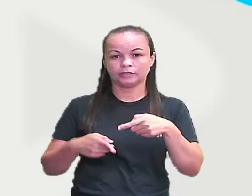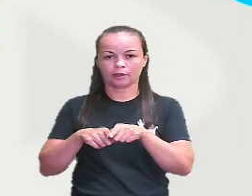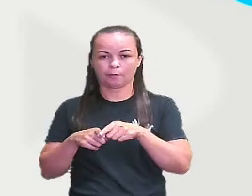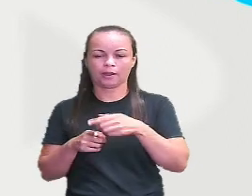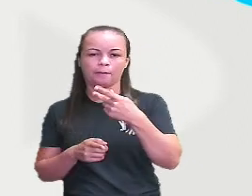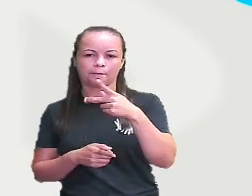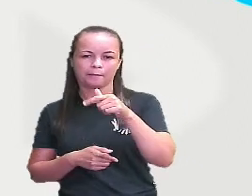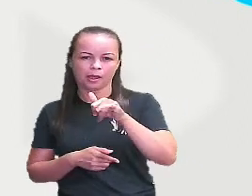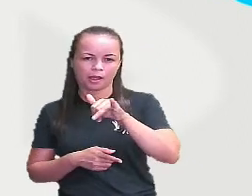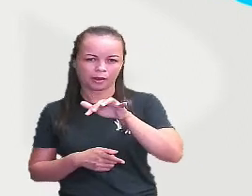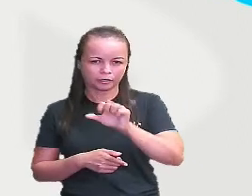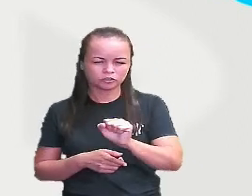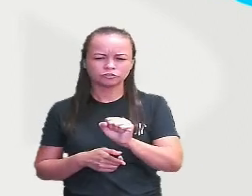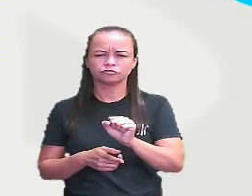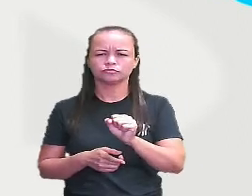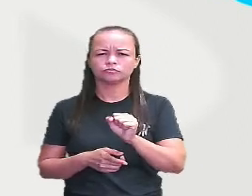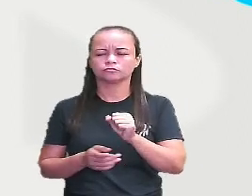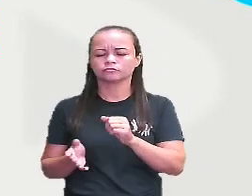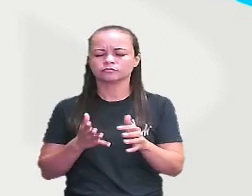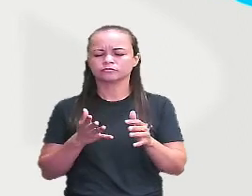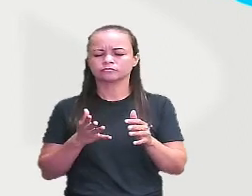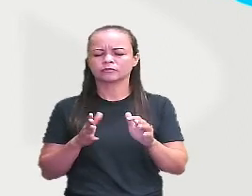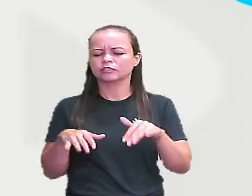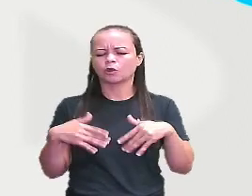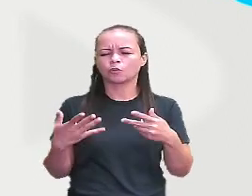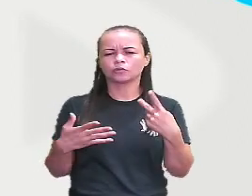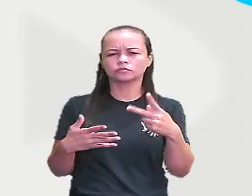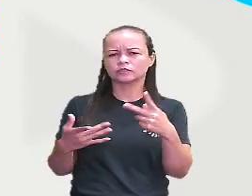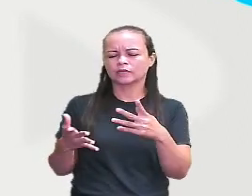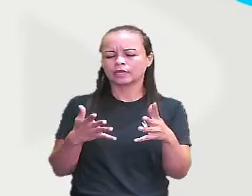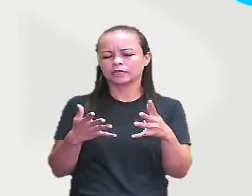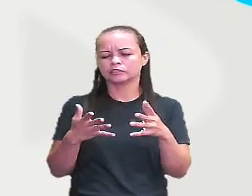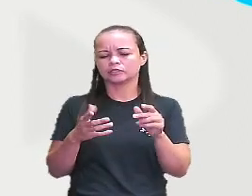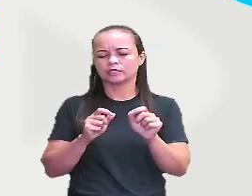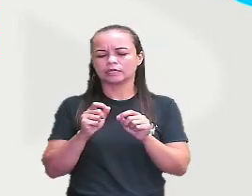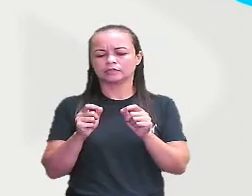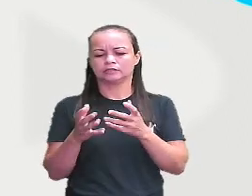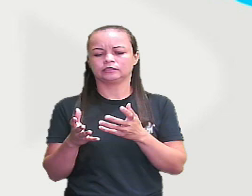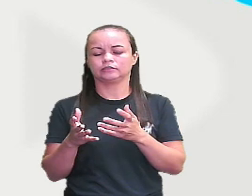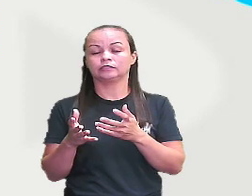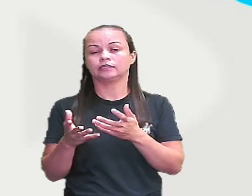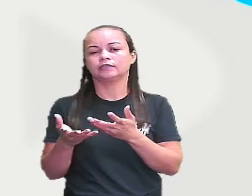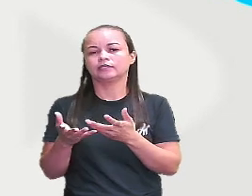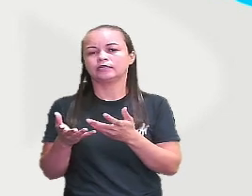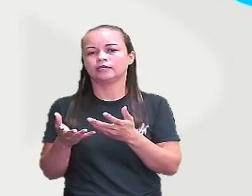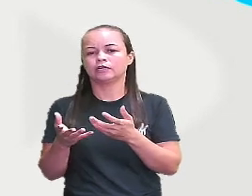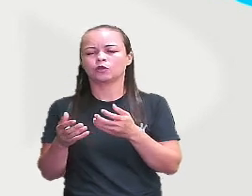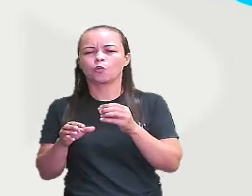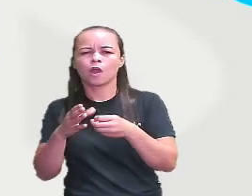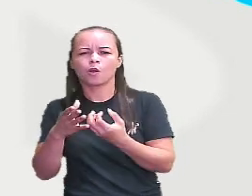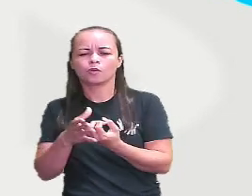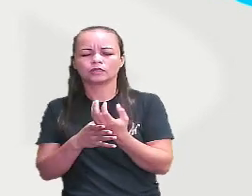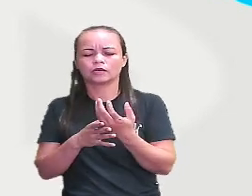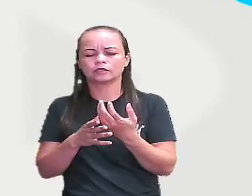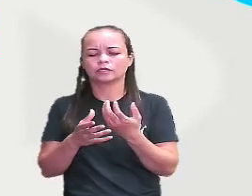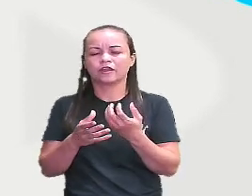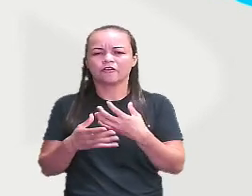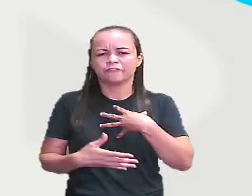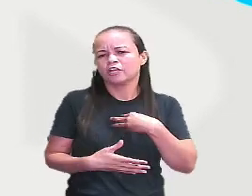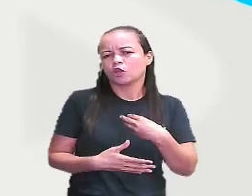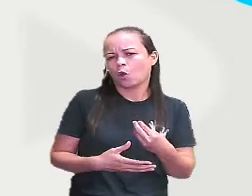delas não são sinônimas? Então, filhote, a gente está vendo que é sinônimo de cria, né? Pode ser filhote ou